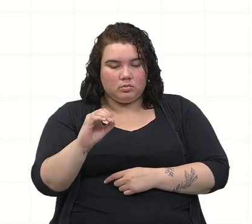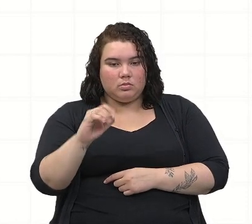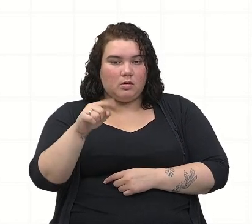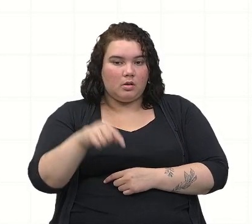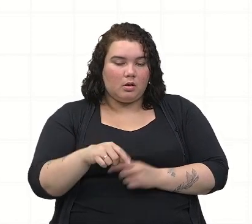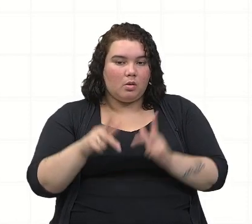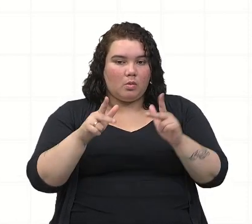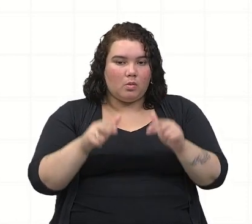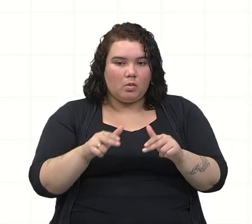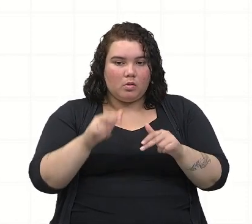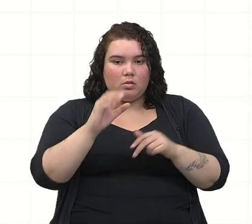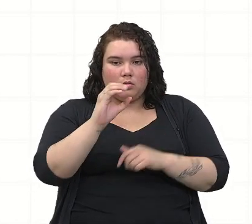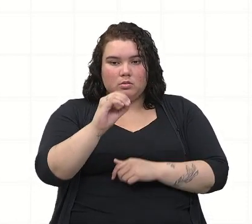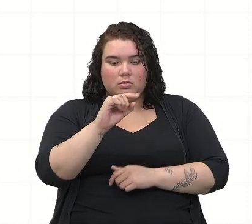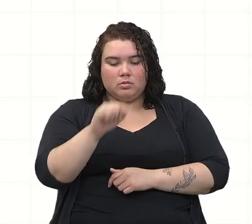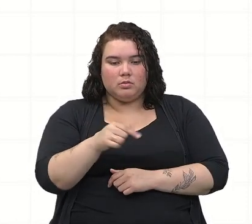que